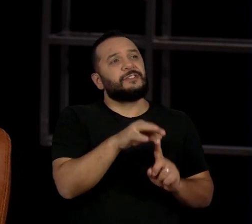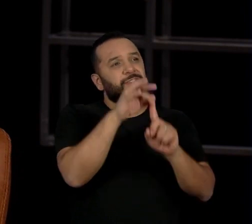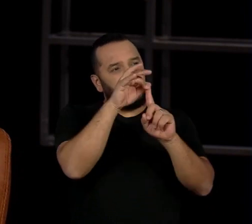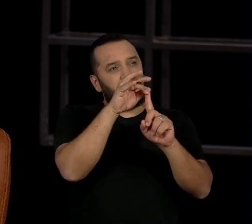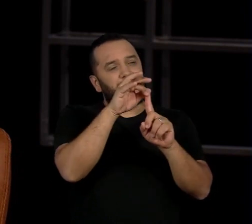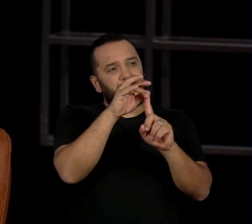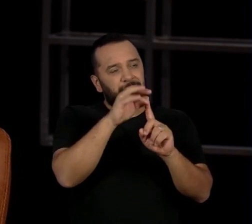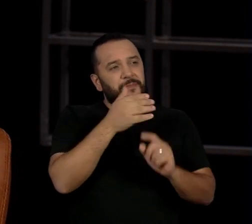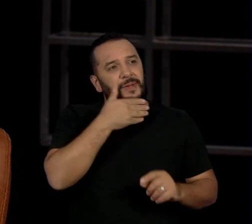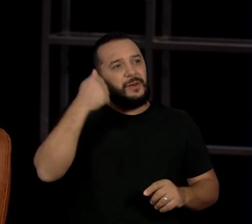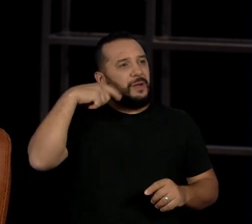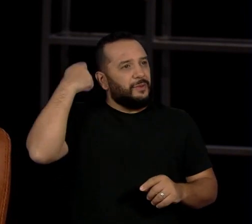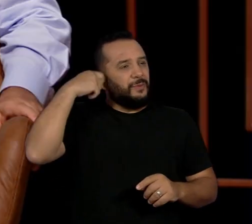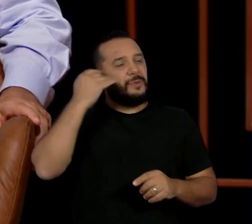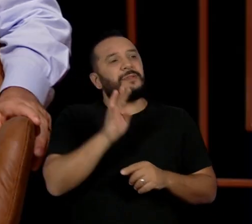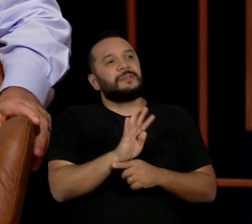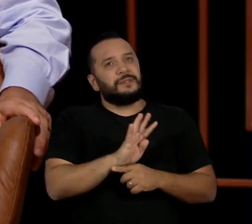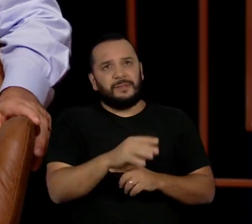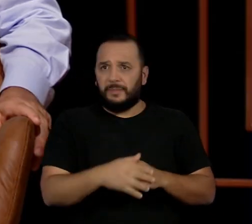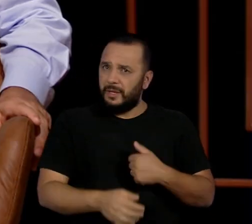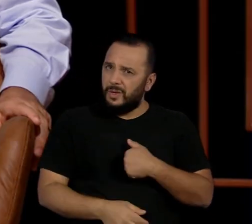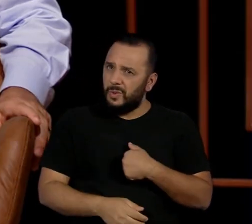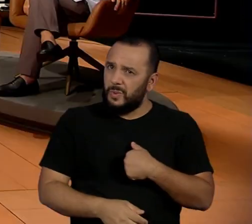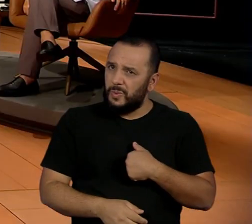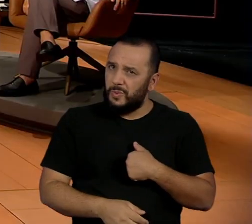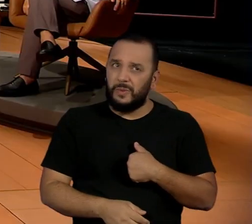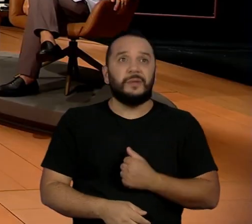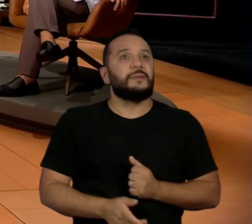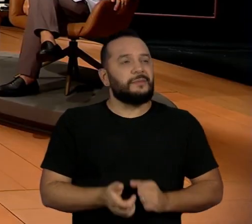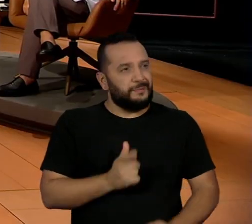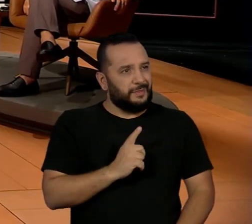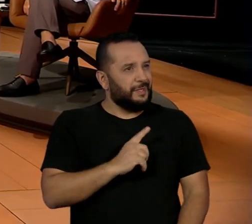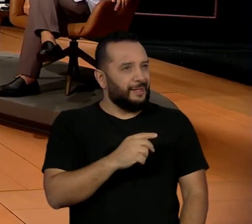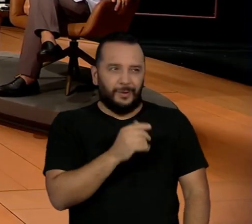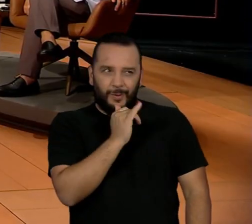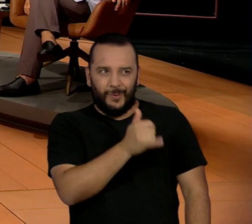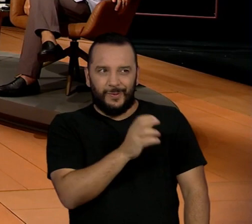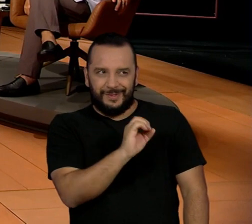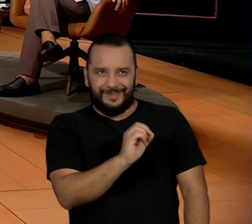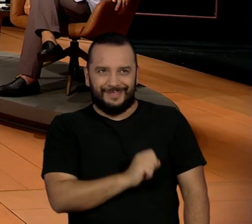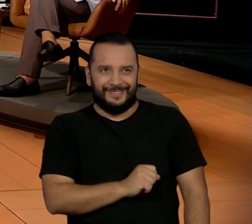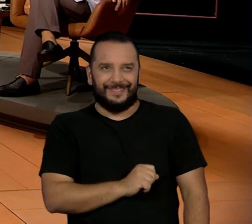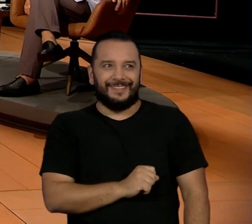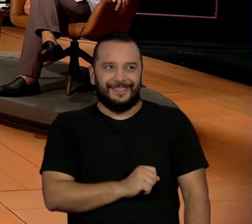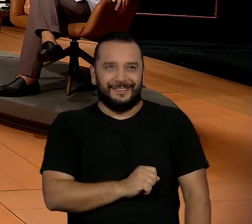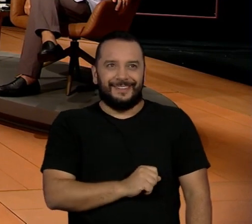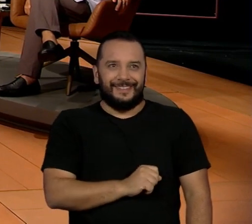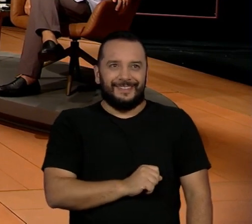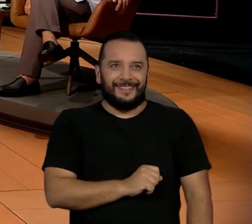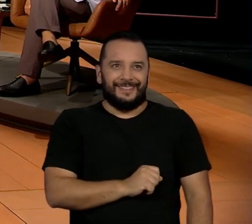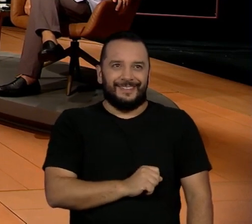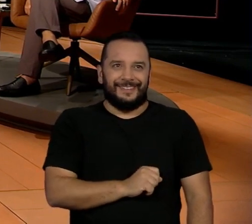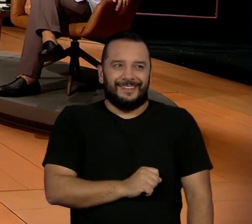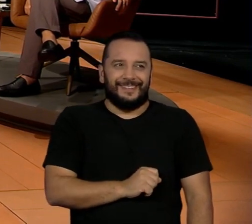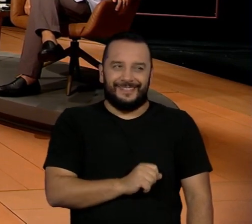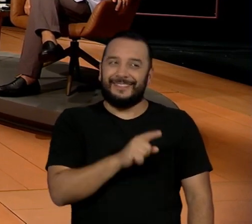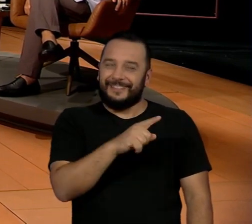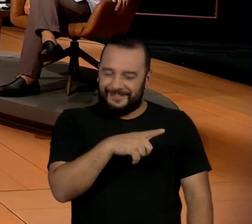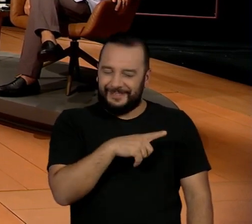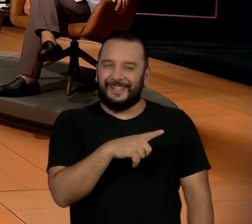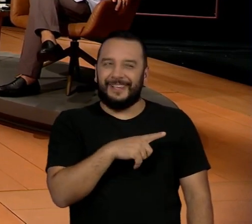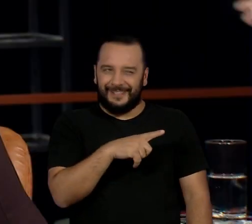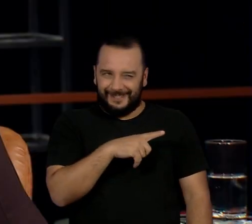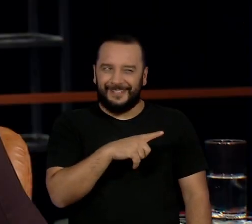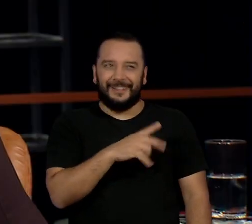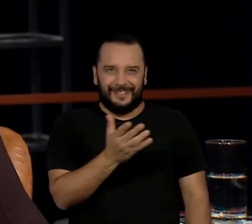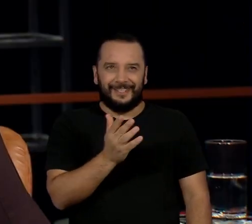cinema. Um deles tem. Ele não conta nada, nem os filmes, nem as indicações. Ele tem dificuldade de